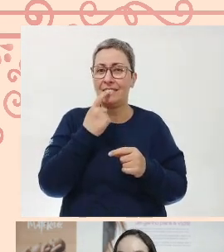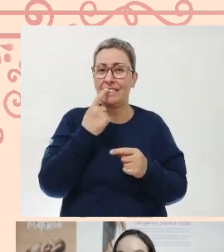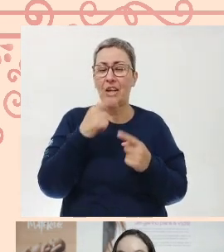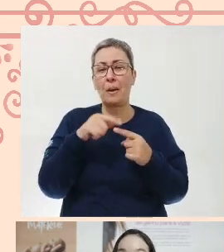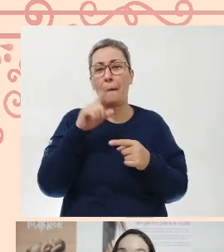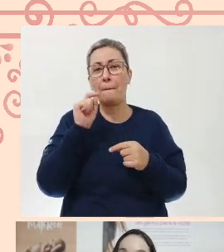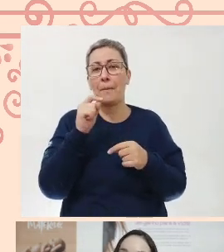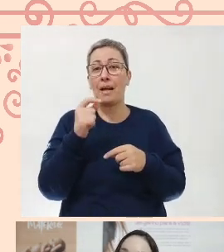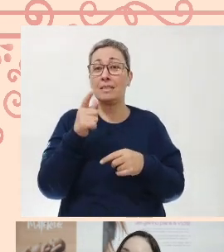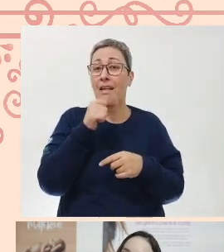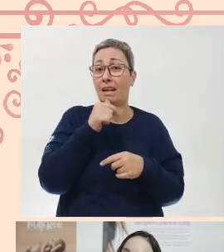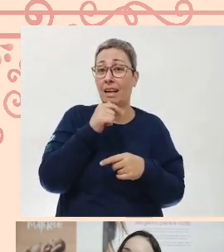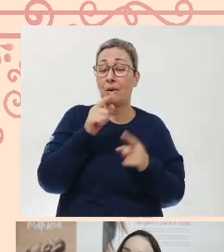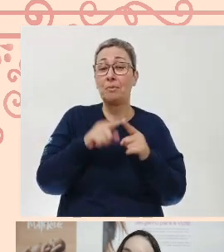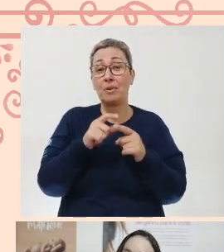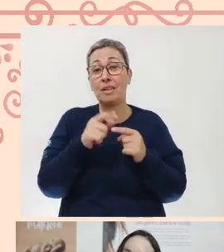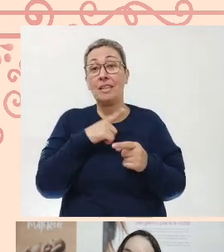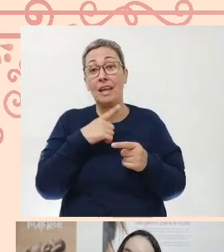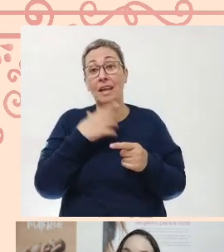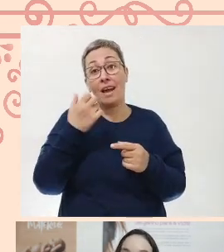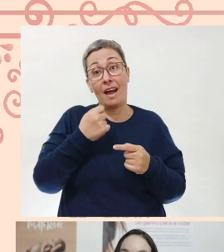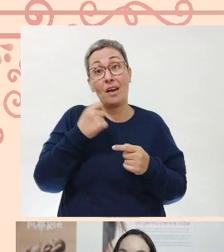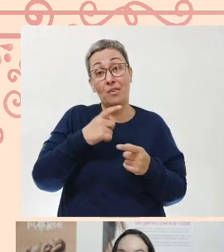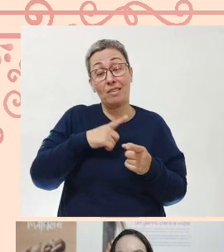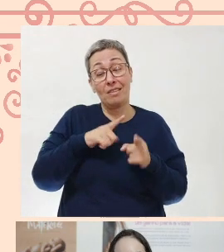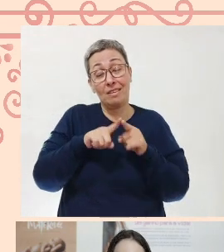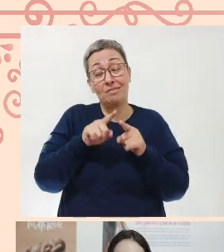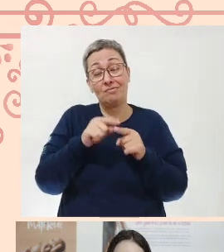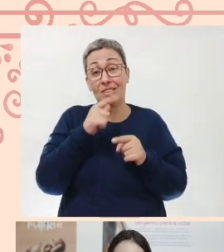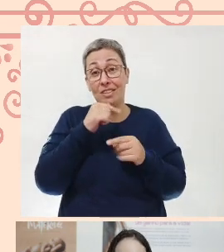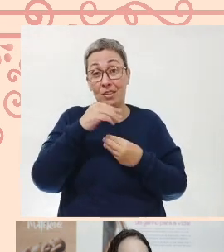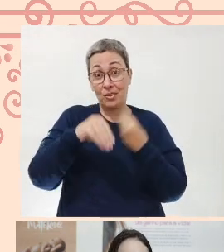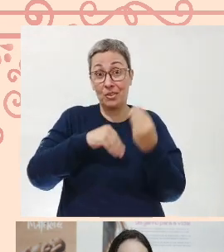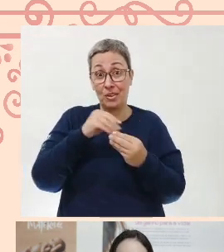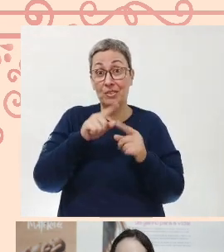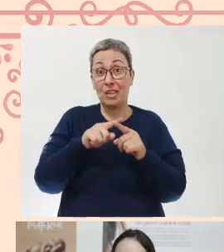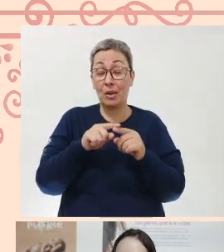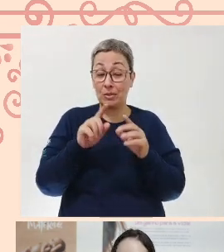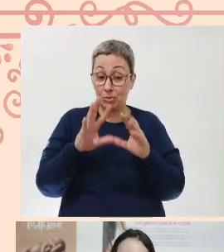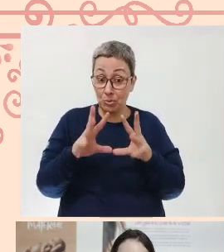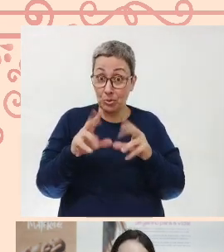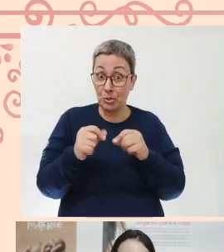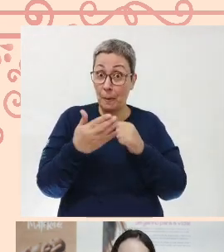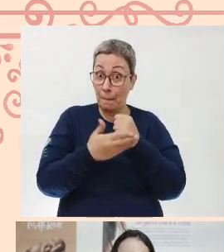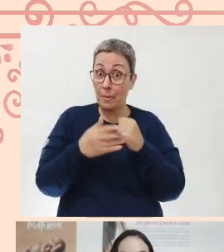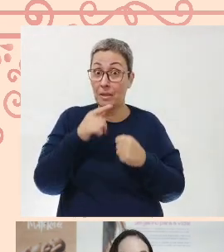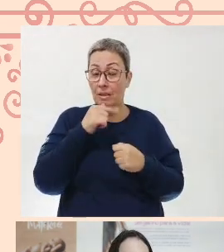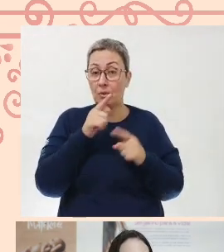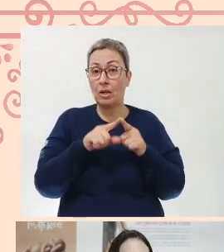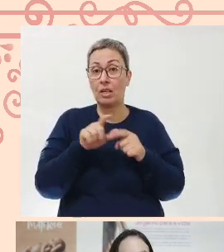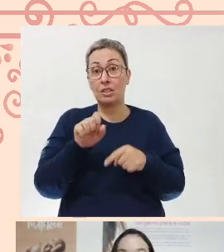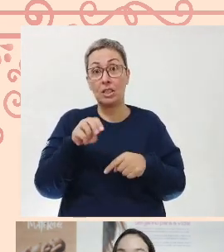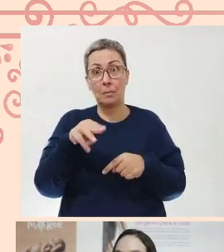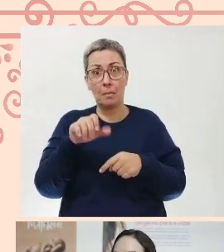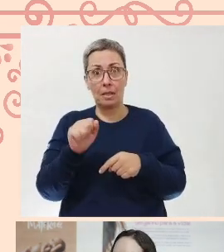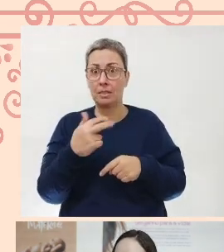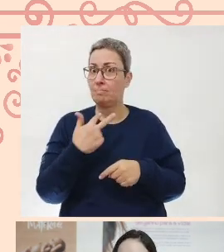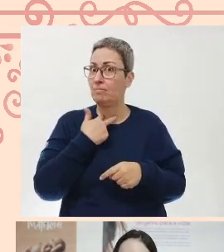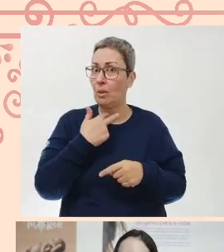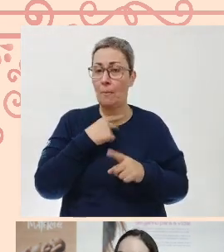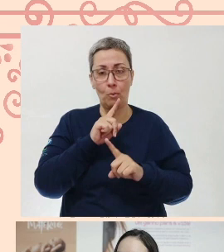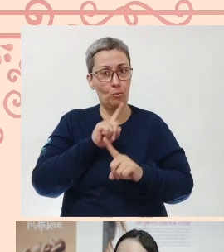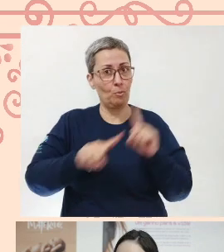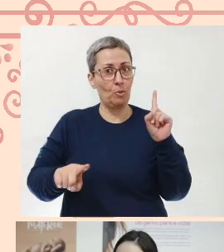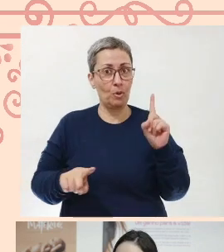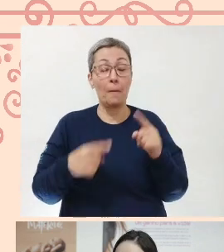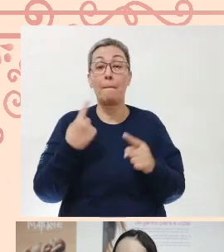canjica seria mais pela questão da água, porque a canjica tem o leite que tem a água, então tudo é baseado na água. A gemada, na verdade, não